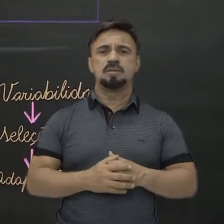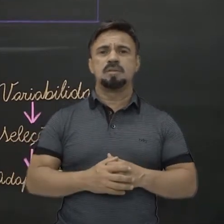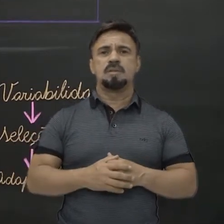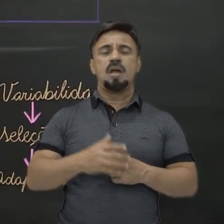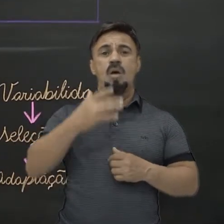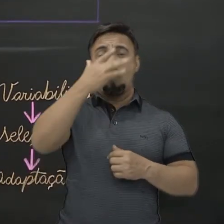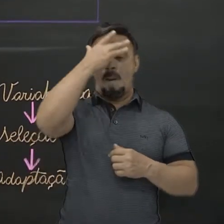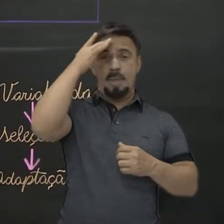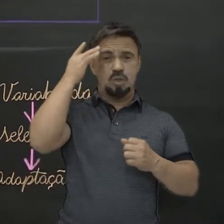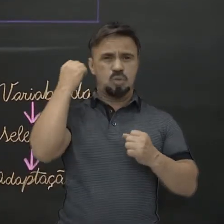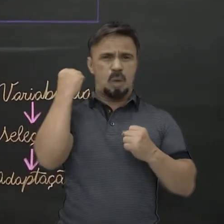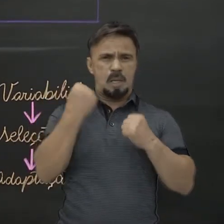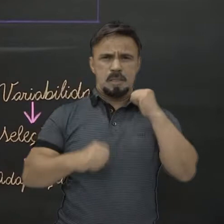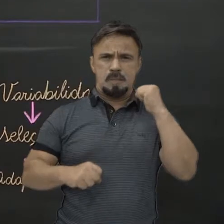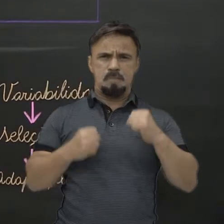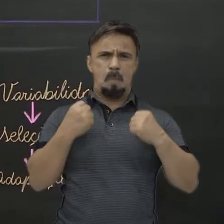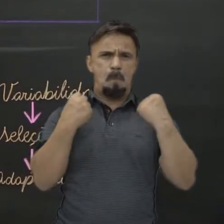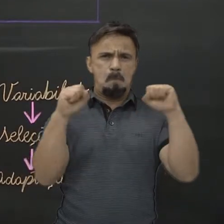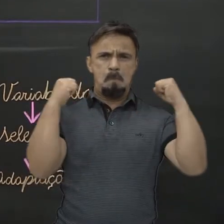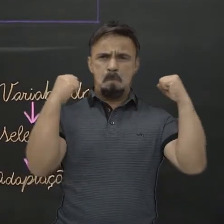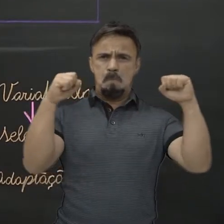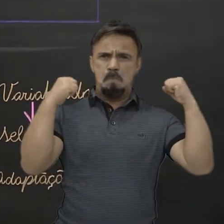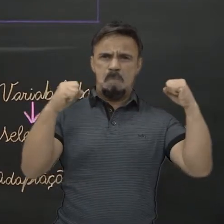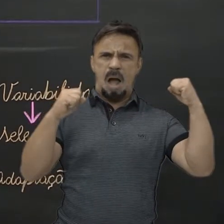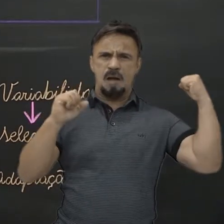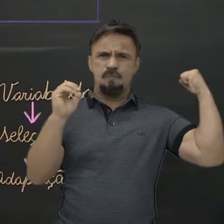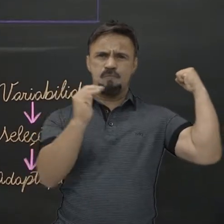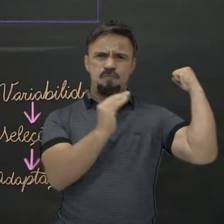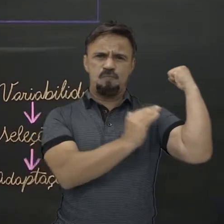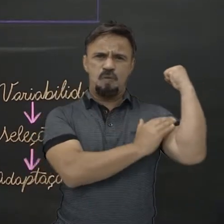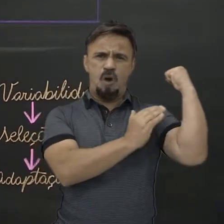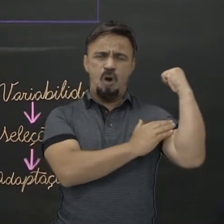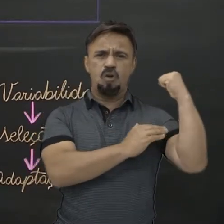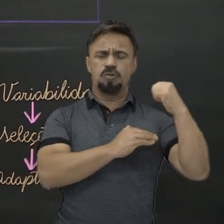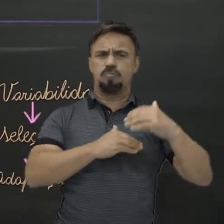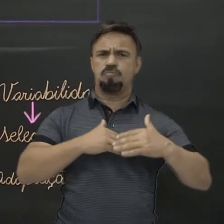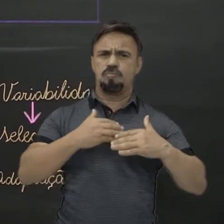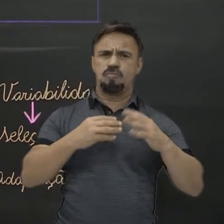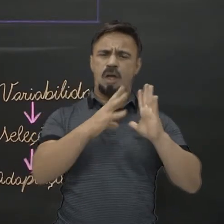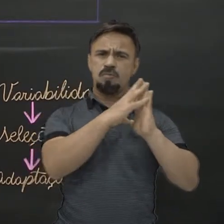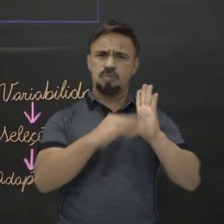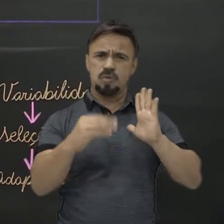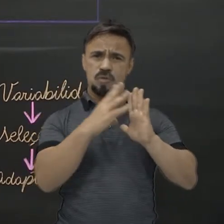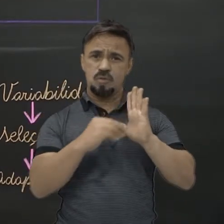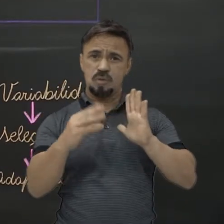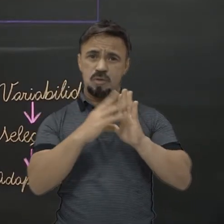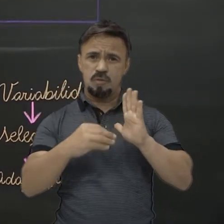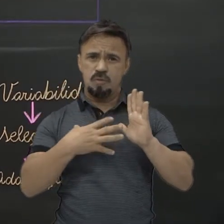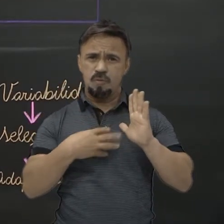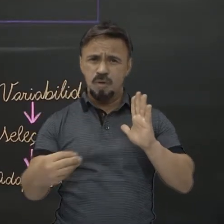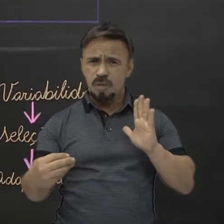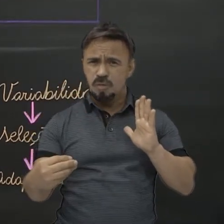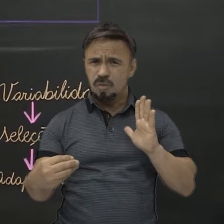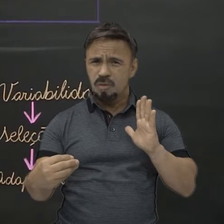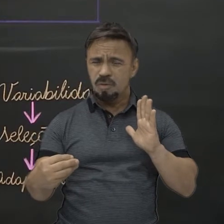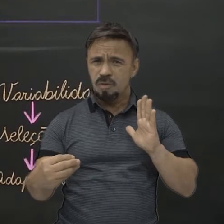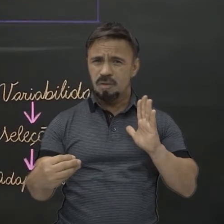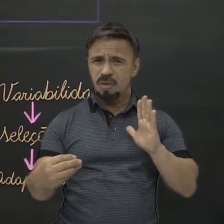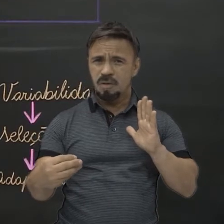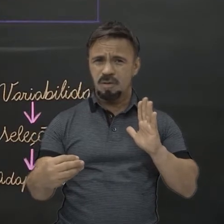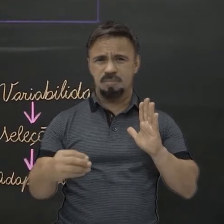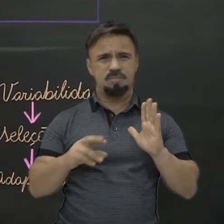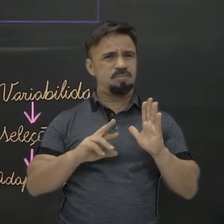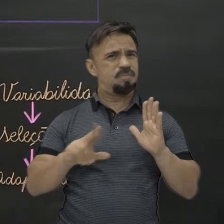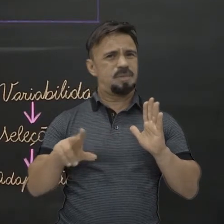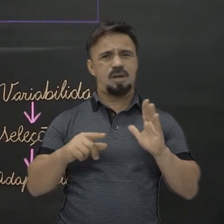um halterofilista que malha muito, fica absolutamente forte, ele vai passar essa característica necessariamente para os seus filhos? Você sabe que